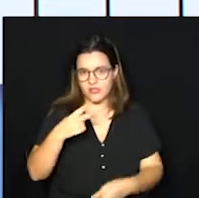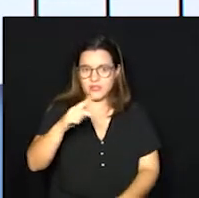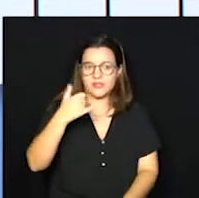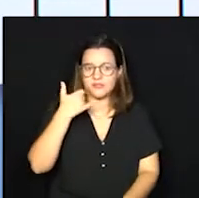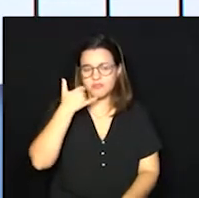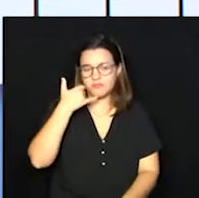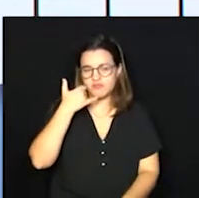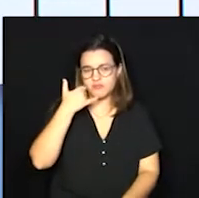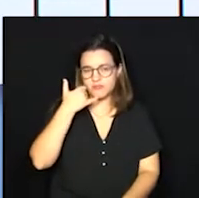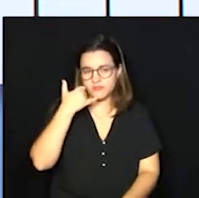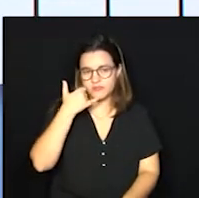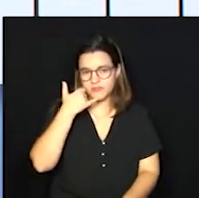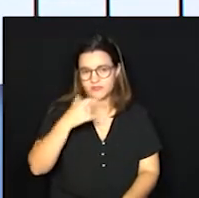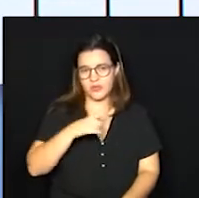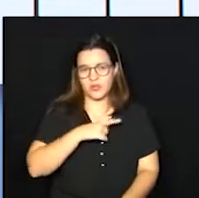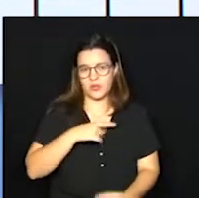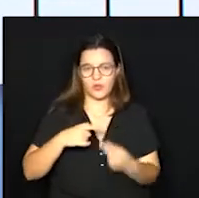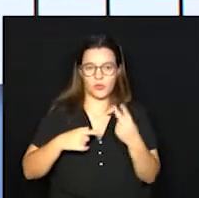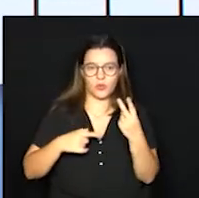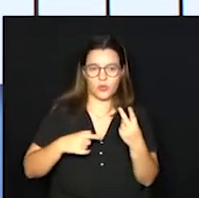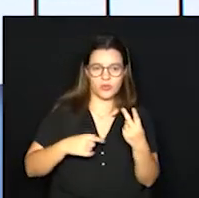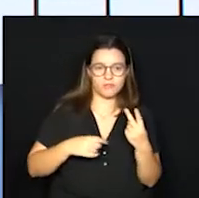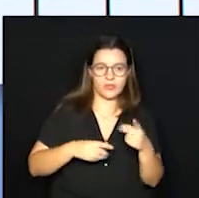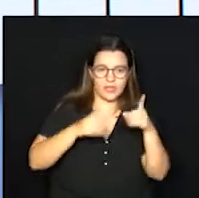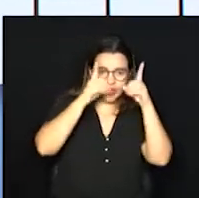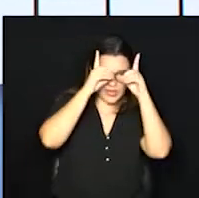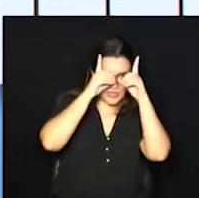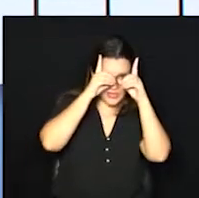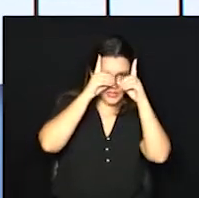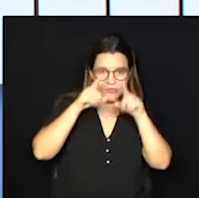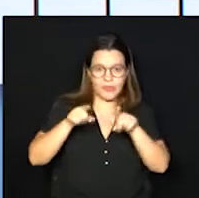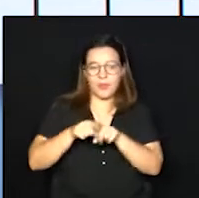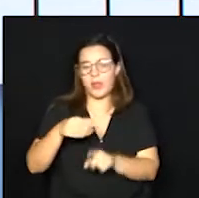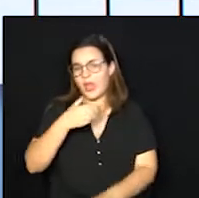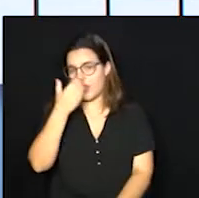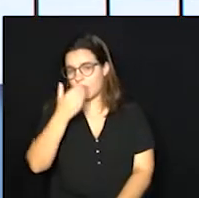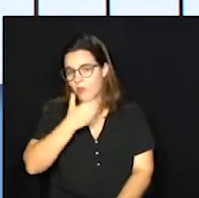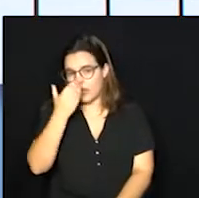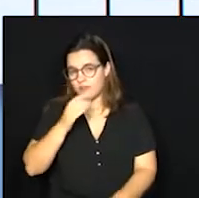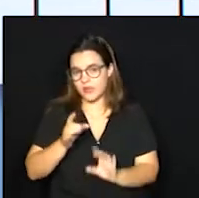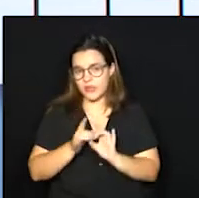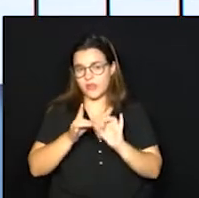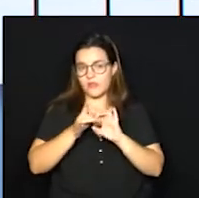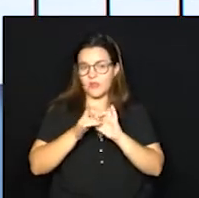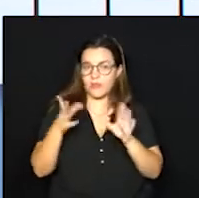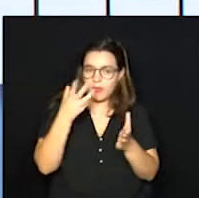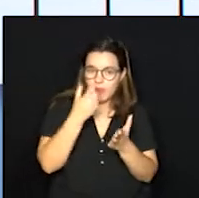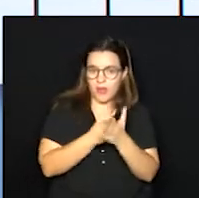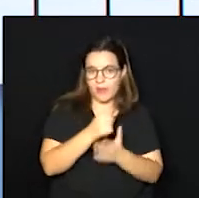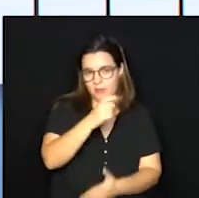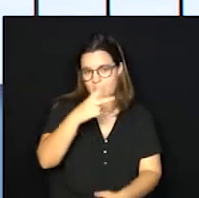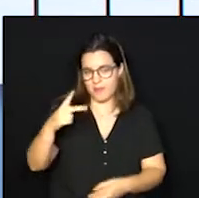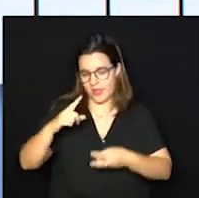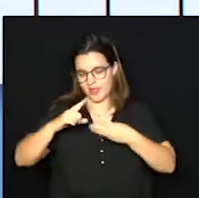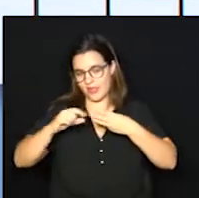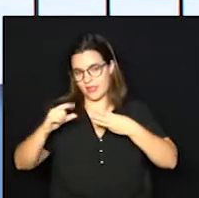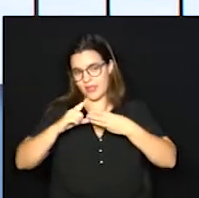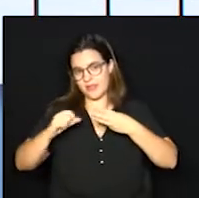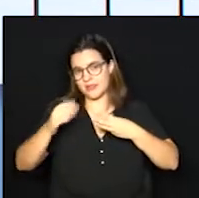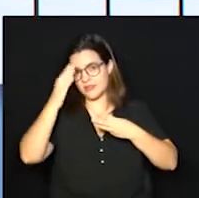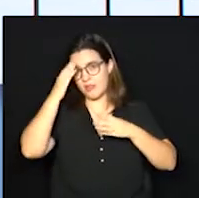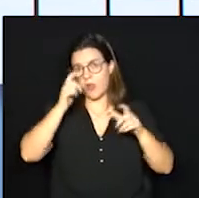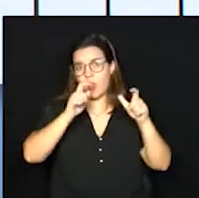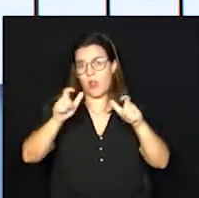celular, nos 2 sistemas, tanto o Android como o iOS, para que você tenha um aplicativo e saiba onde está